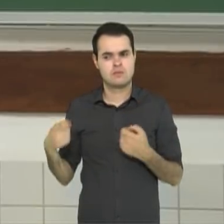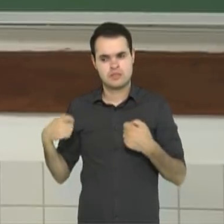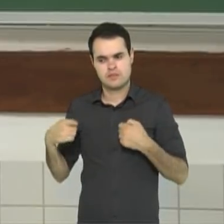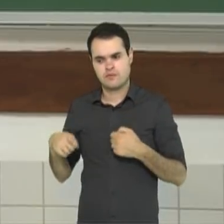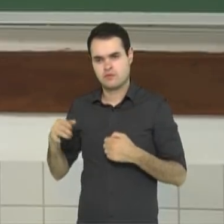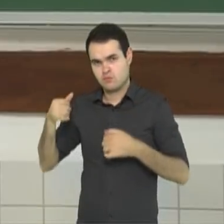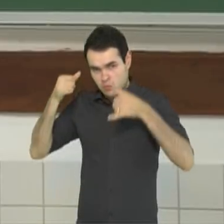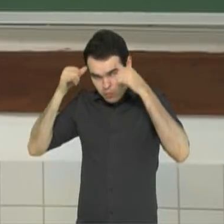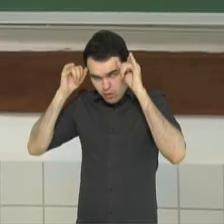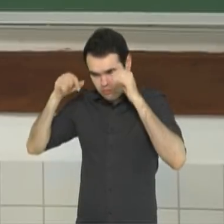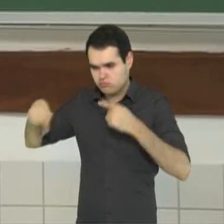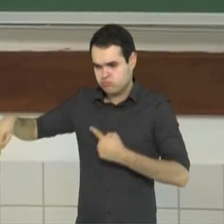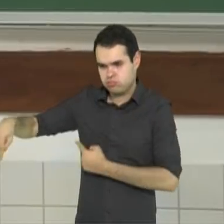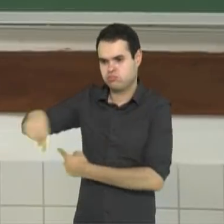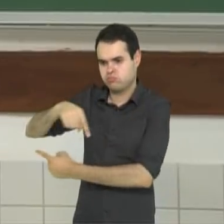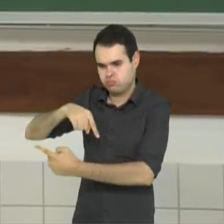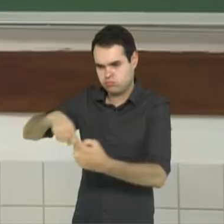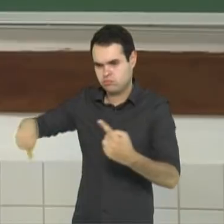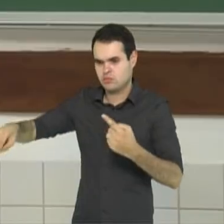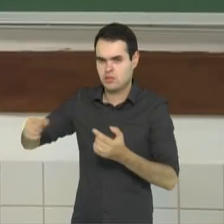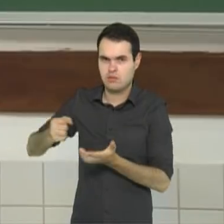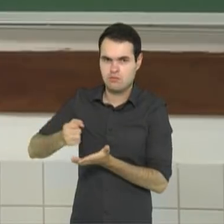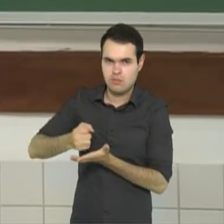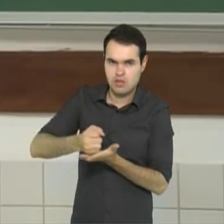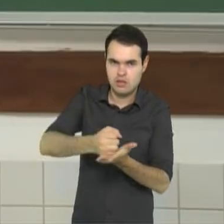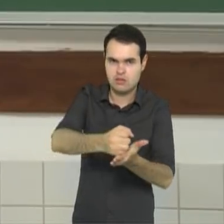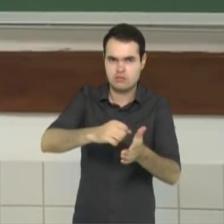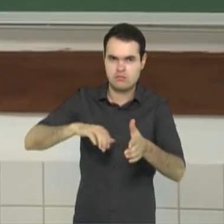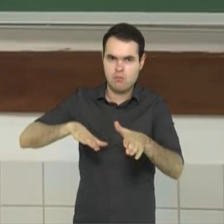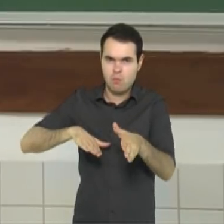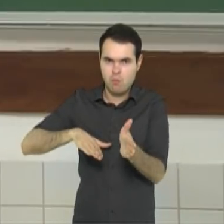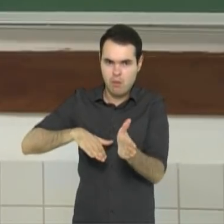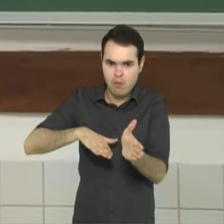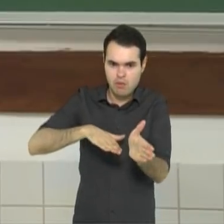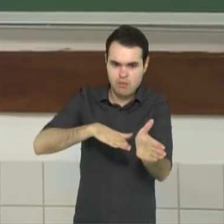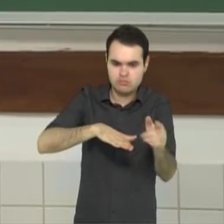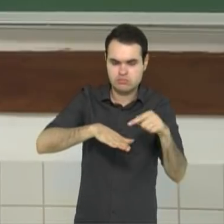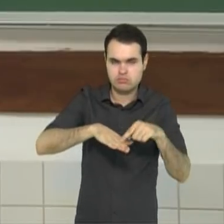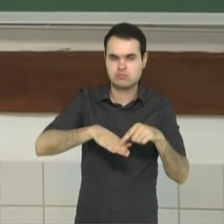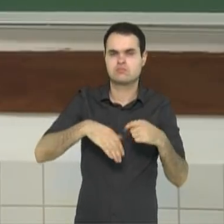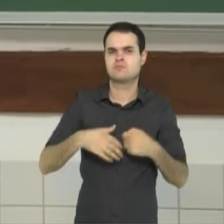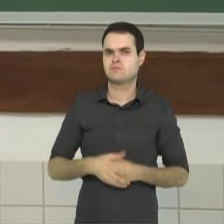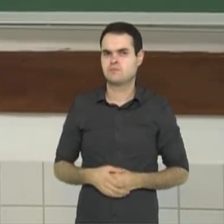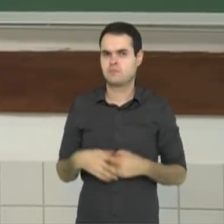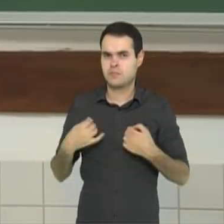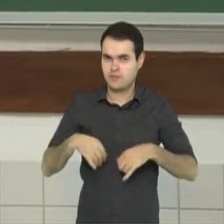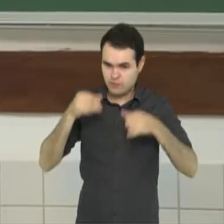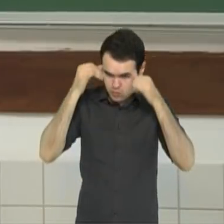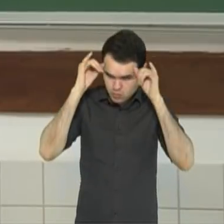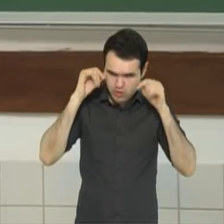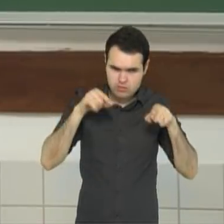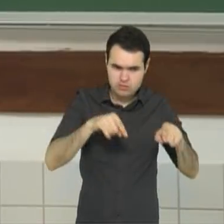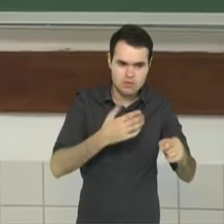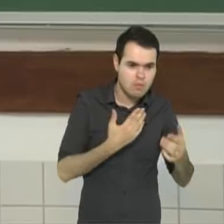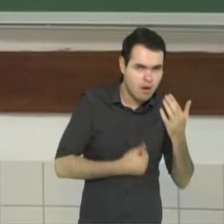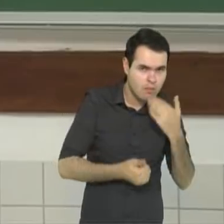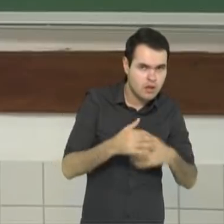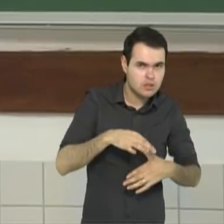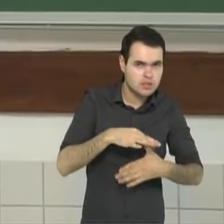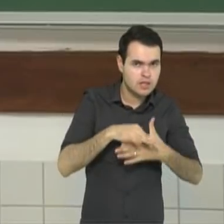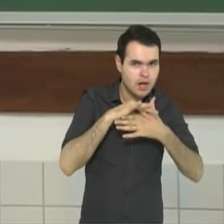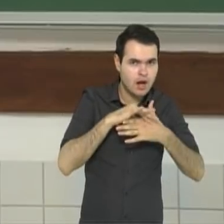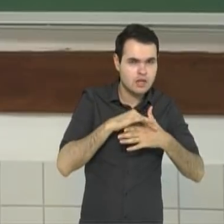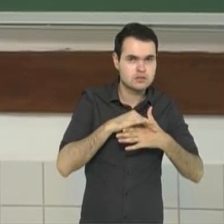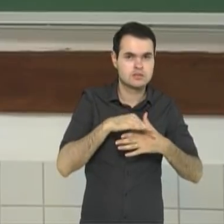tração, precisava do boi para transporte, o carro de boi que nós conversamos. Precisava do boi para alimento, a